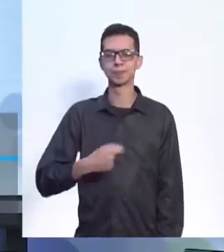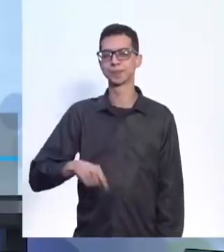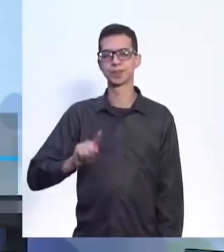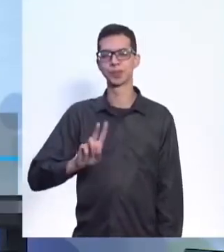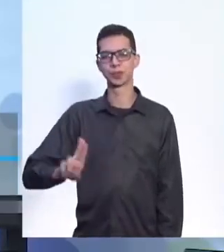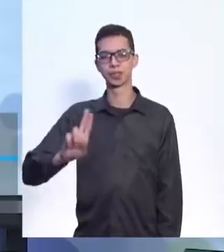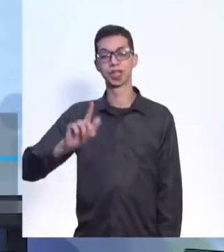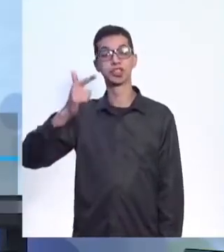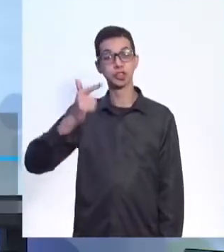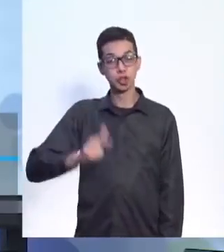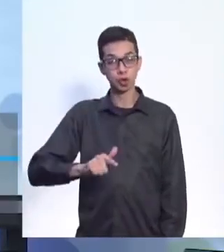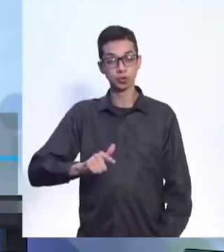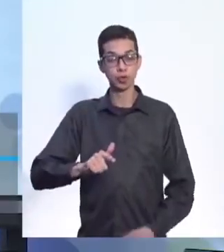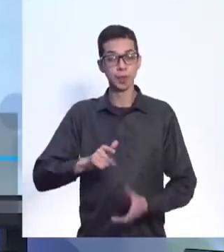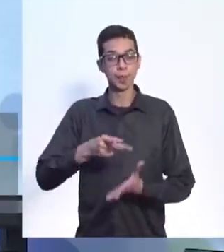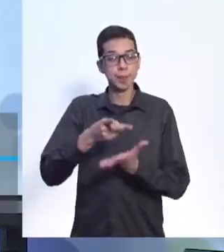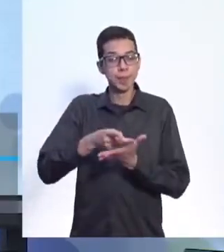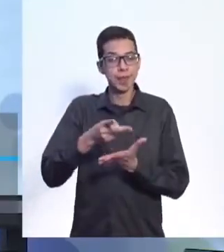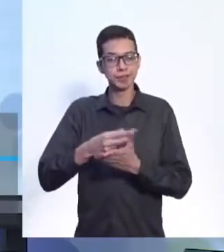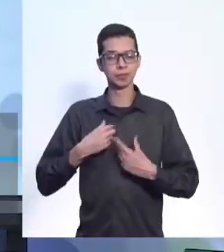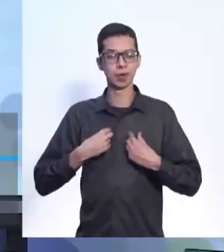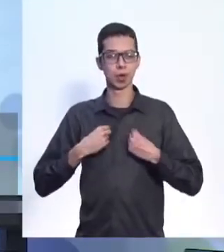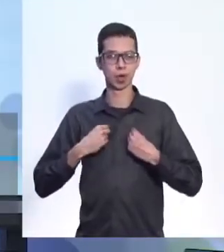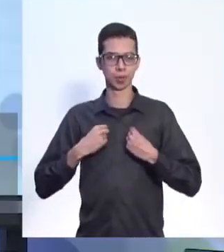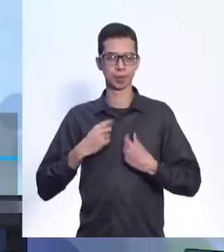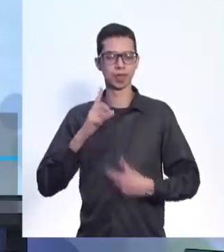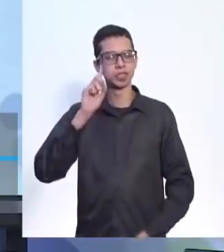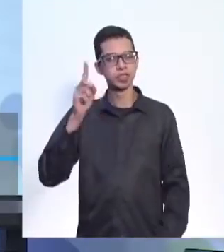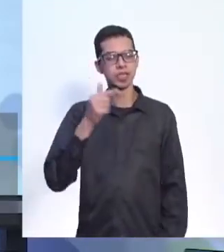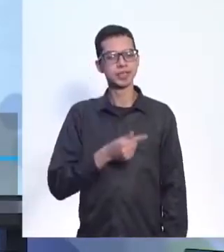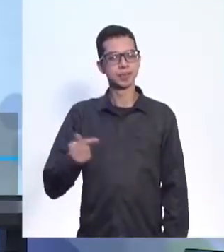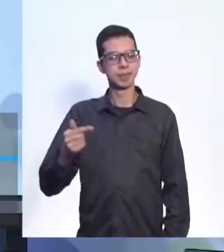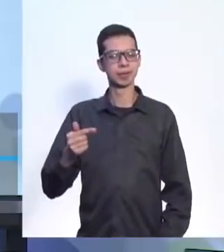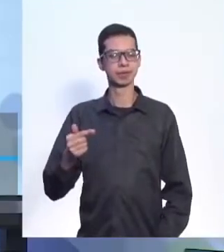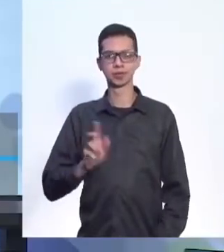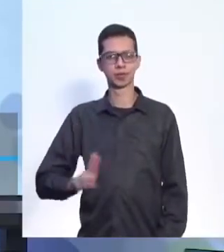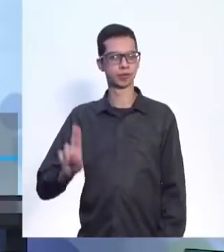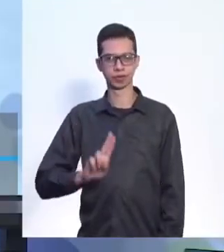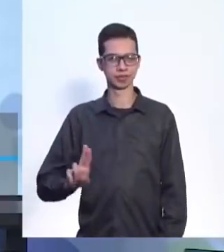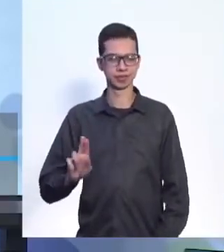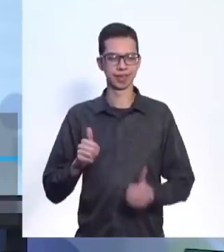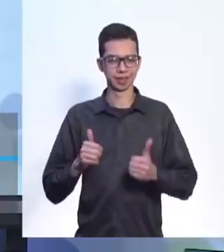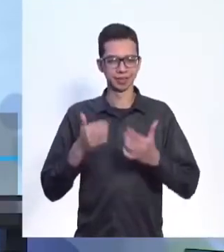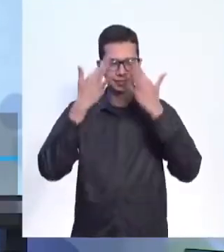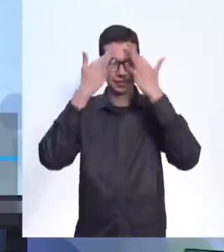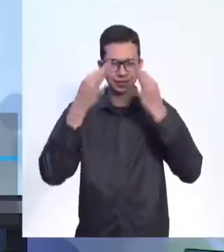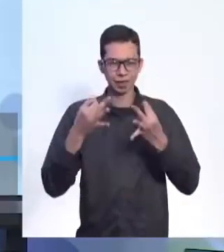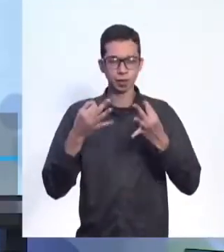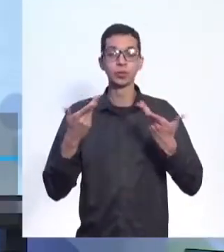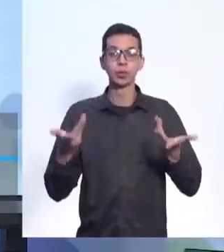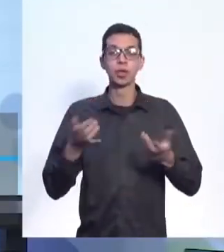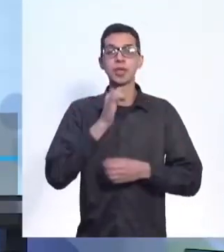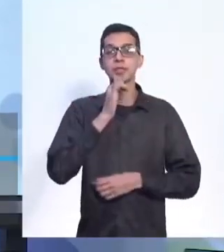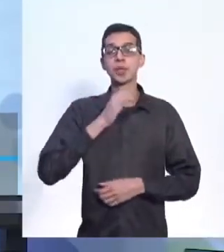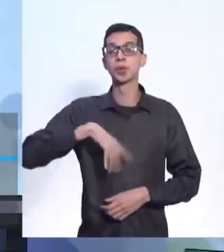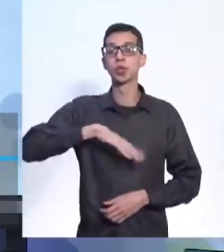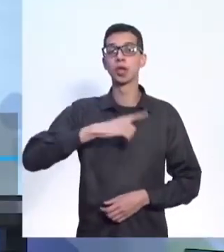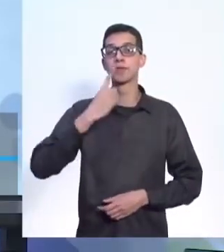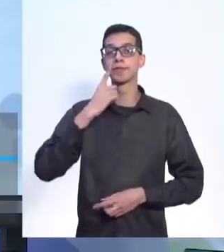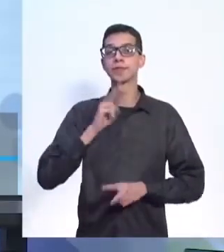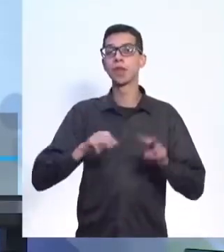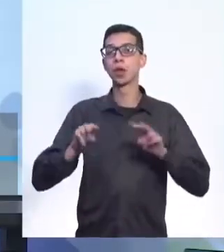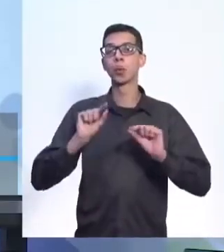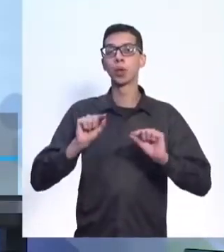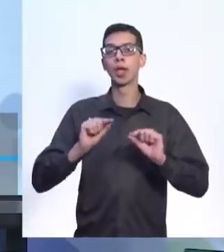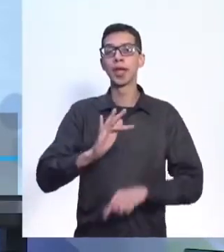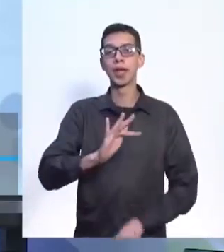da semana. Será que vocês entenderam? Então, o que nós estamos vendo hoje, que são as filas sem